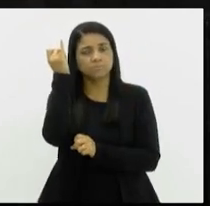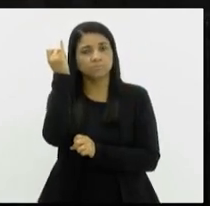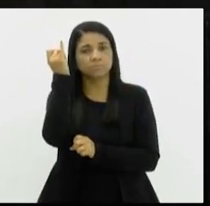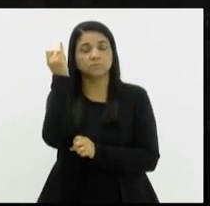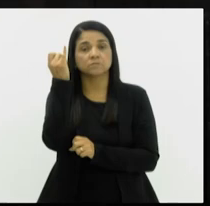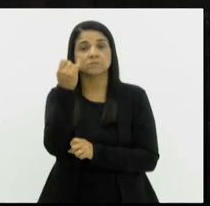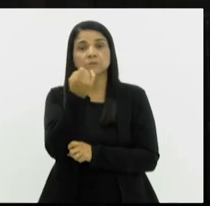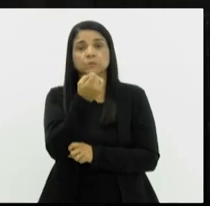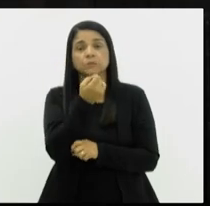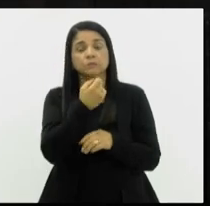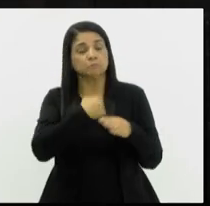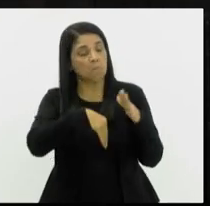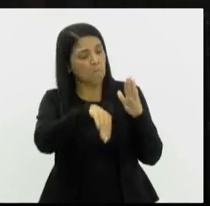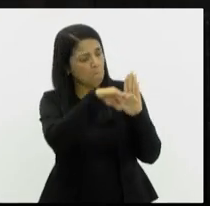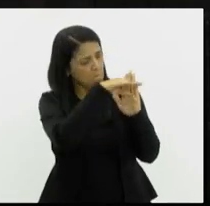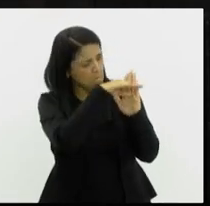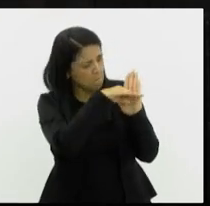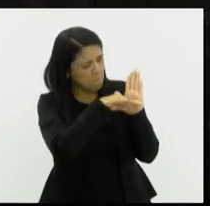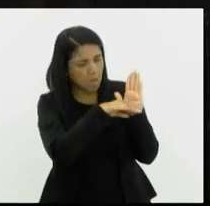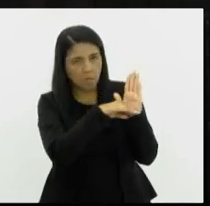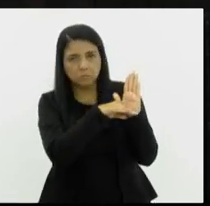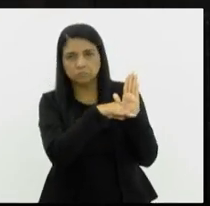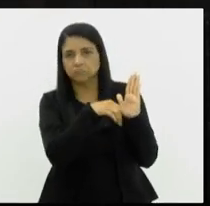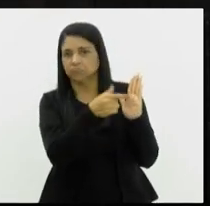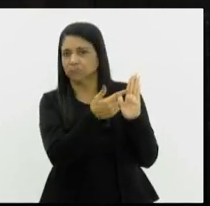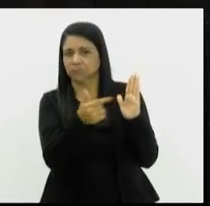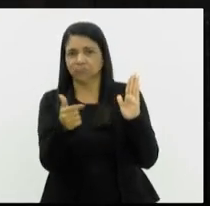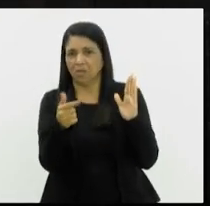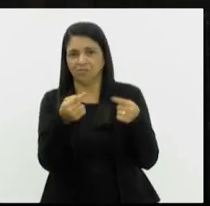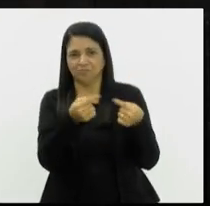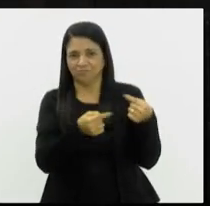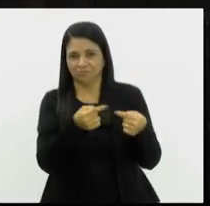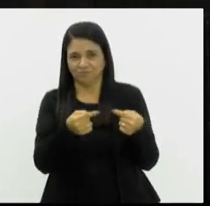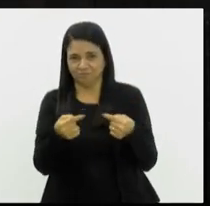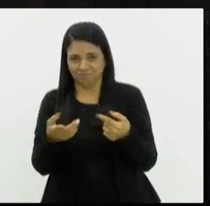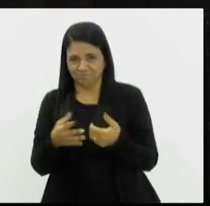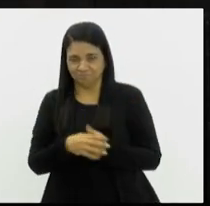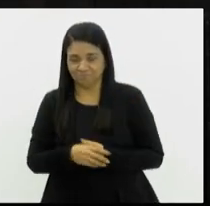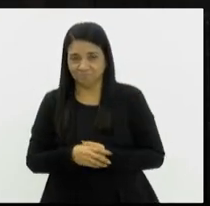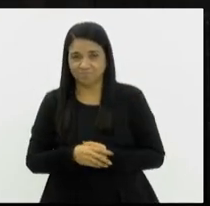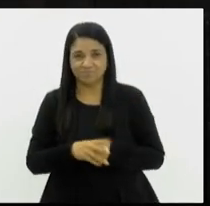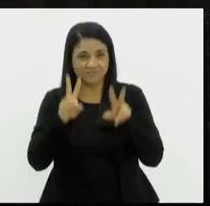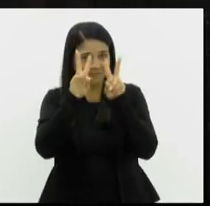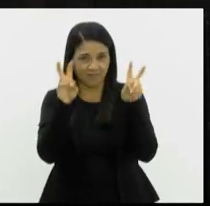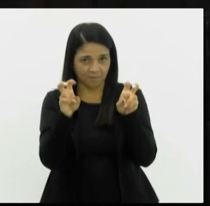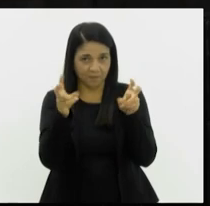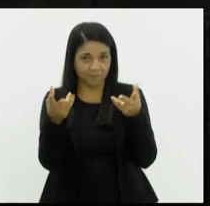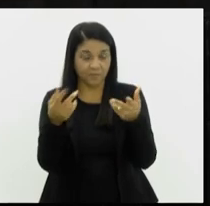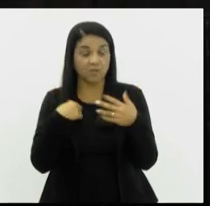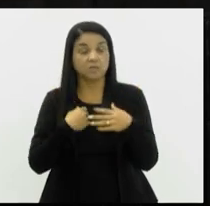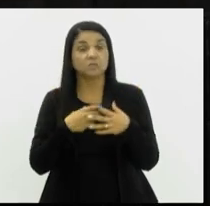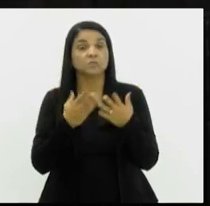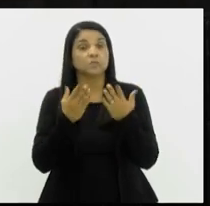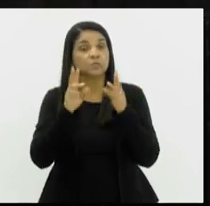não estão na pauta das discussões. No expediente